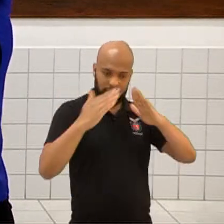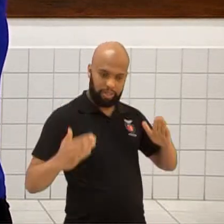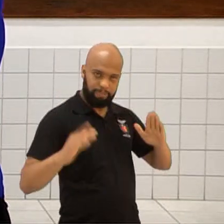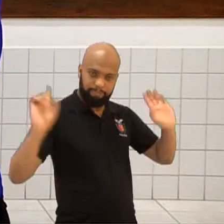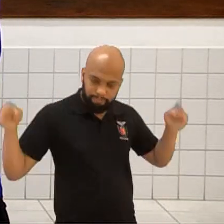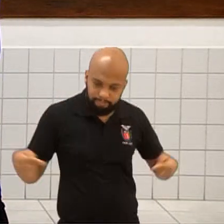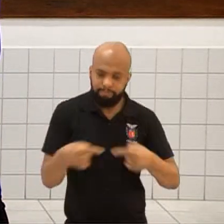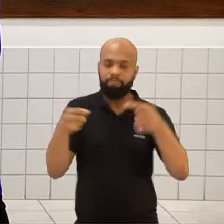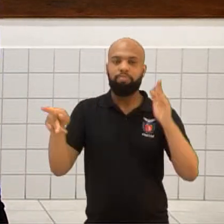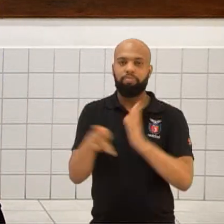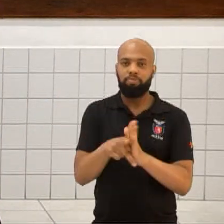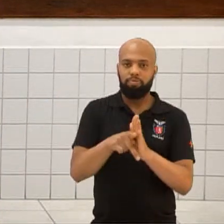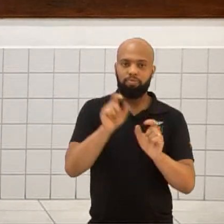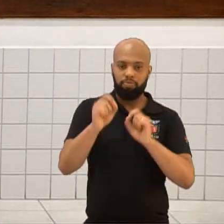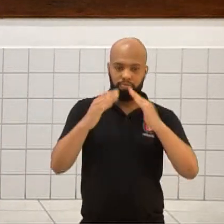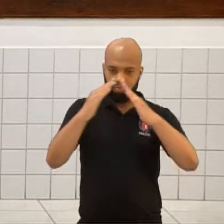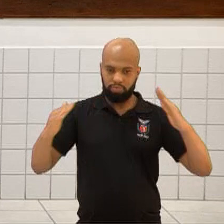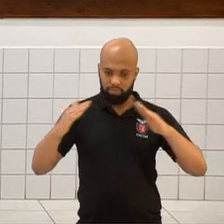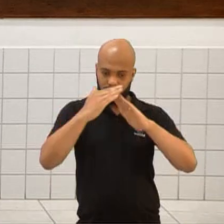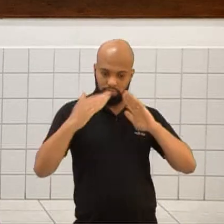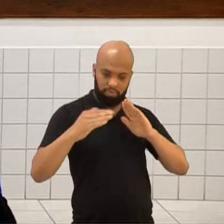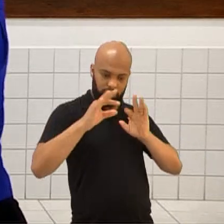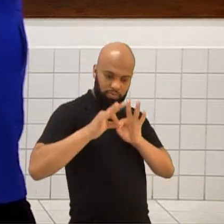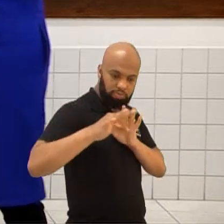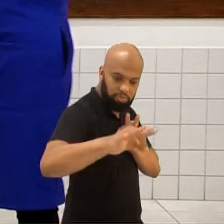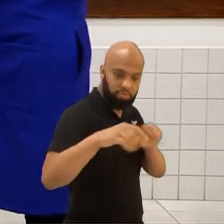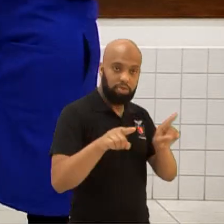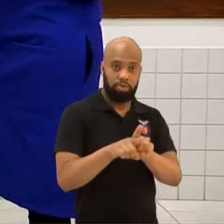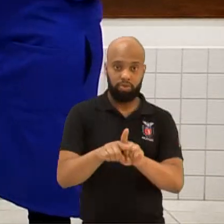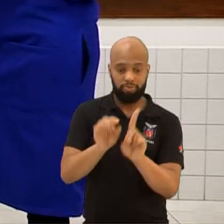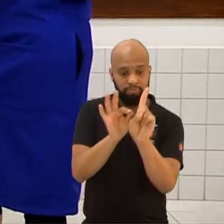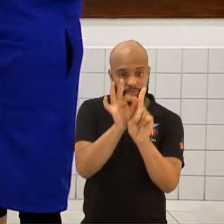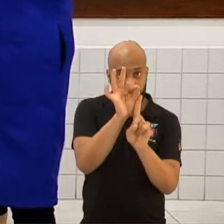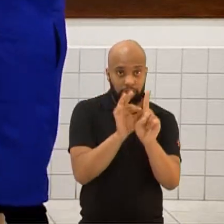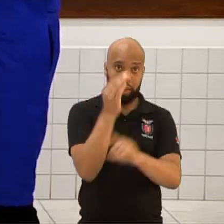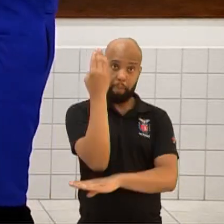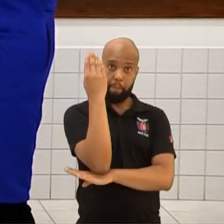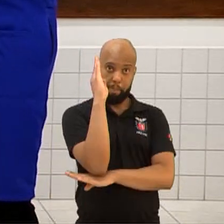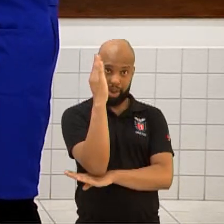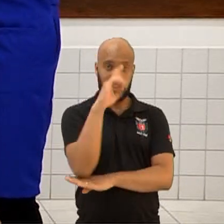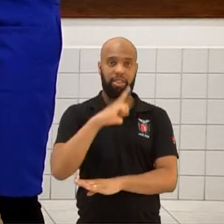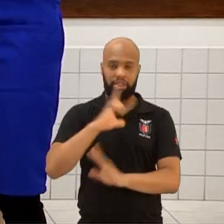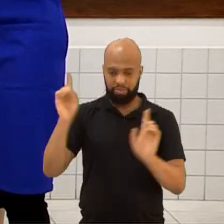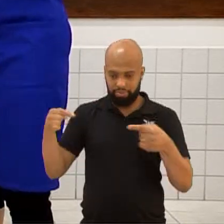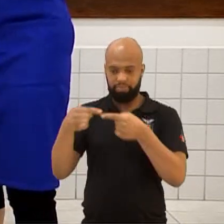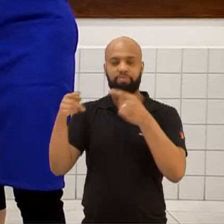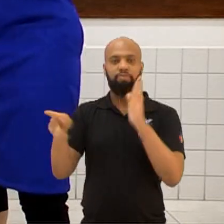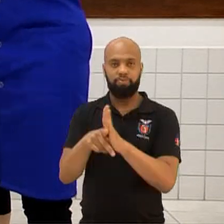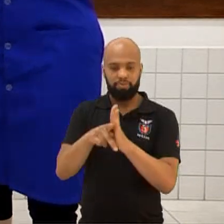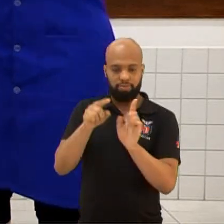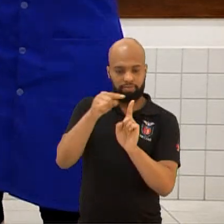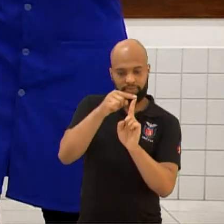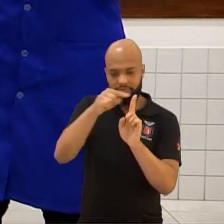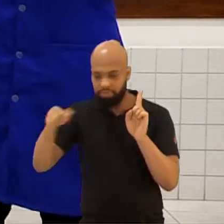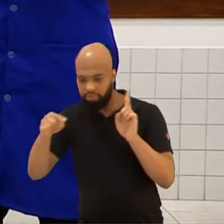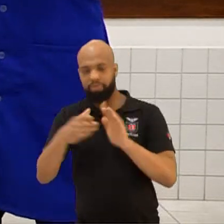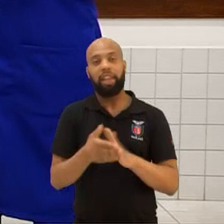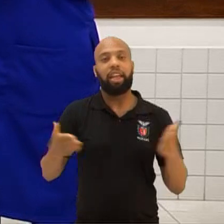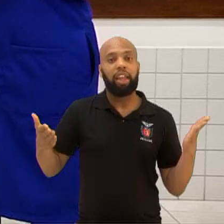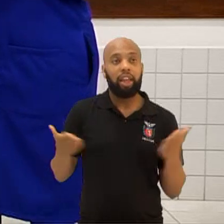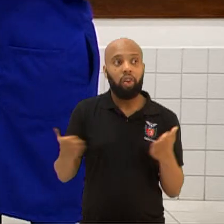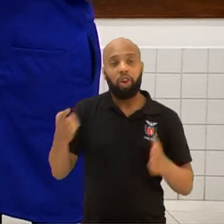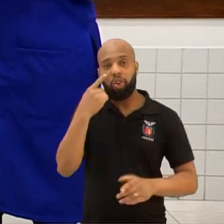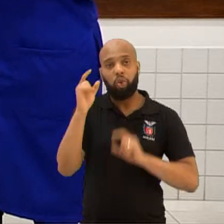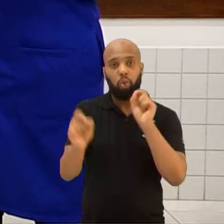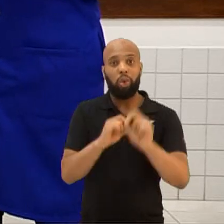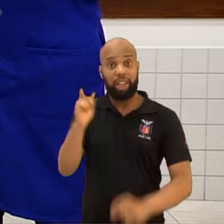bem como a altura da estaca é proporcional à sombra da estaca, certo? Certinho, muito bem. Então, vejamos aí o que